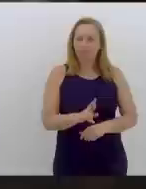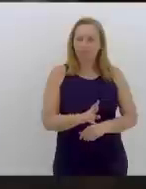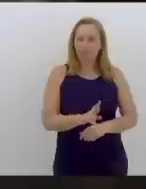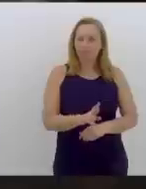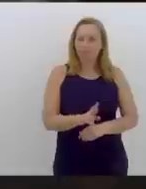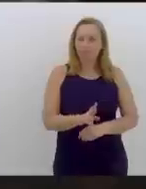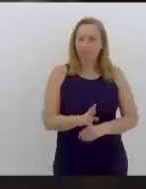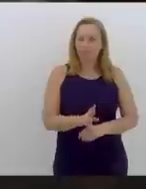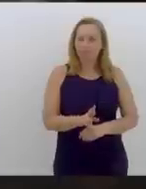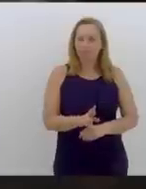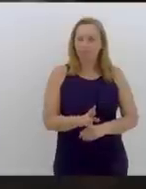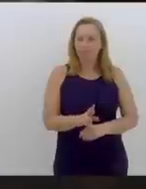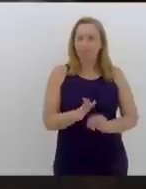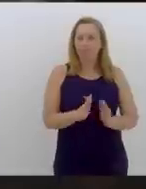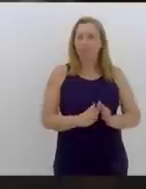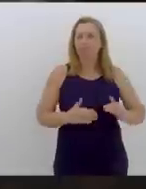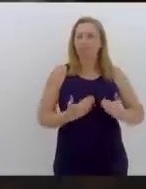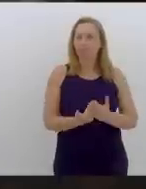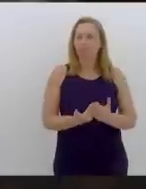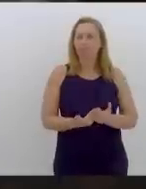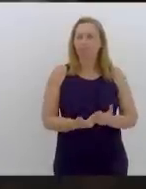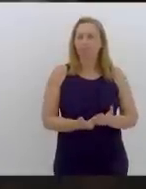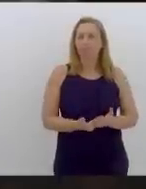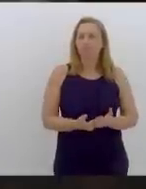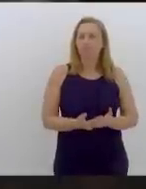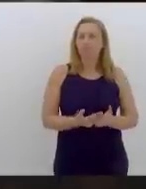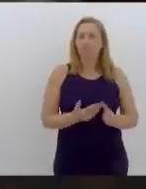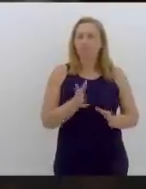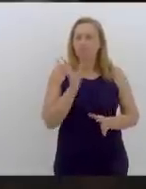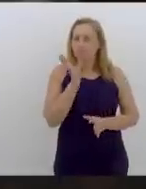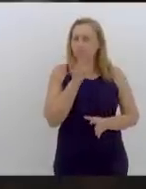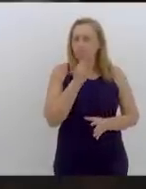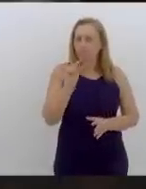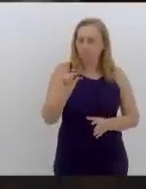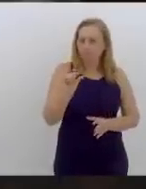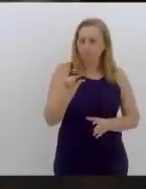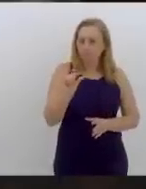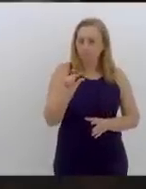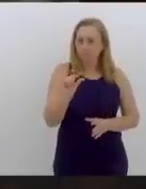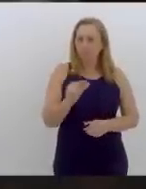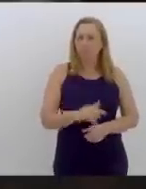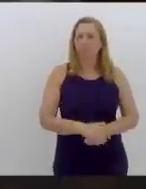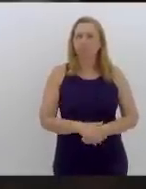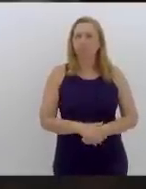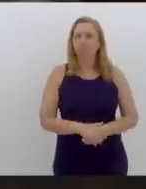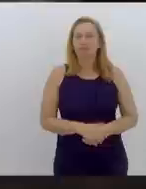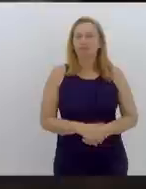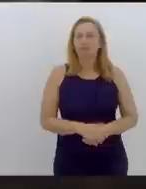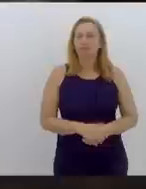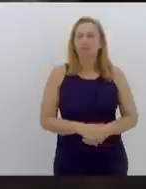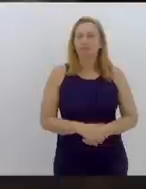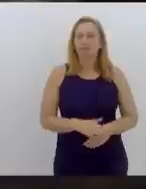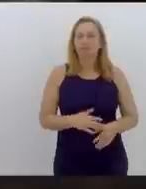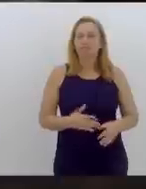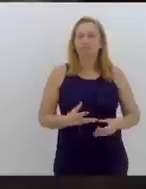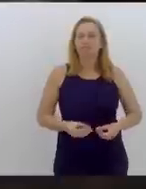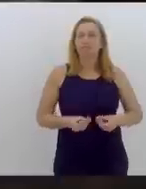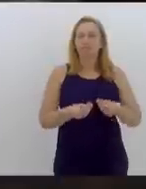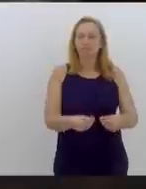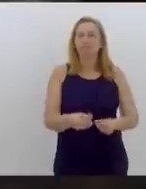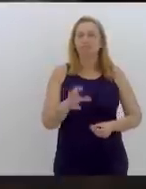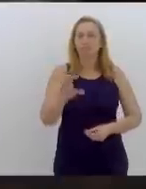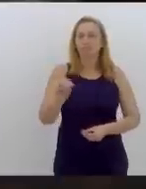da formalização do requerimento ao qual você demorou um pouco para entregar lá na